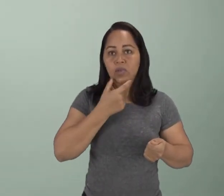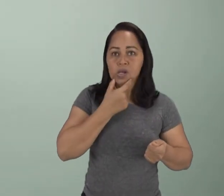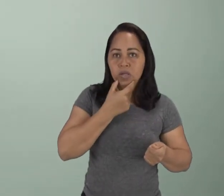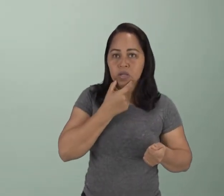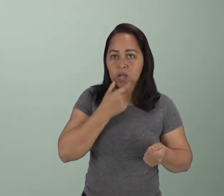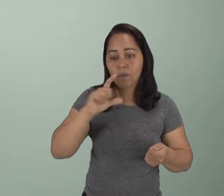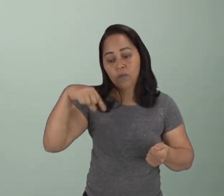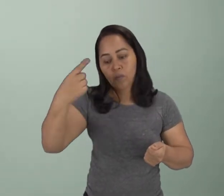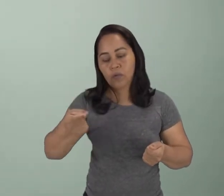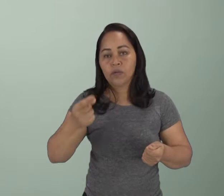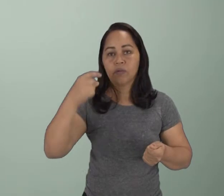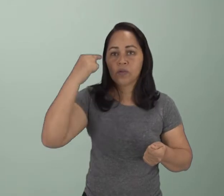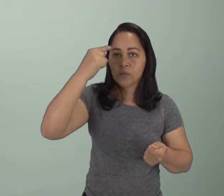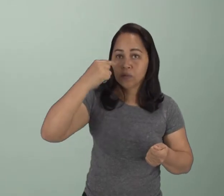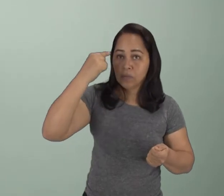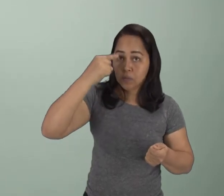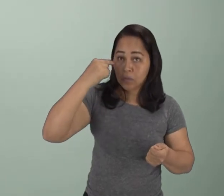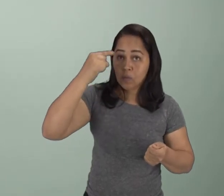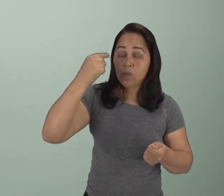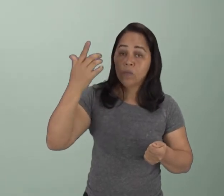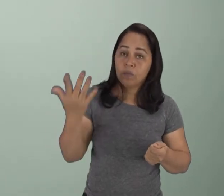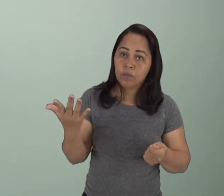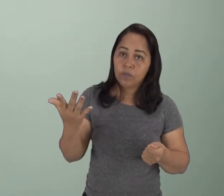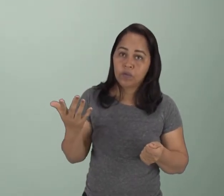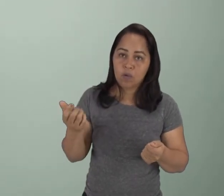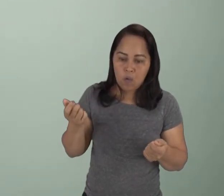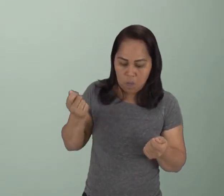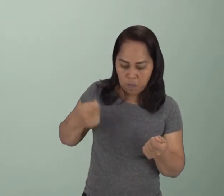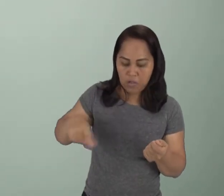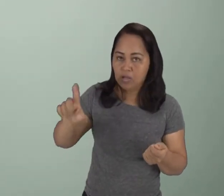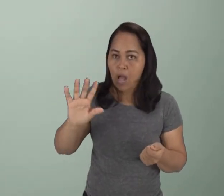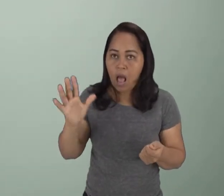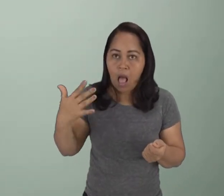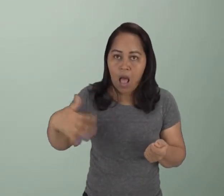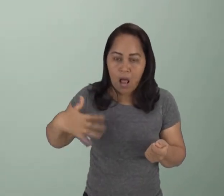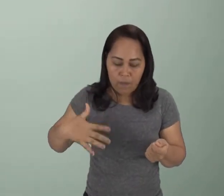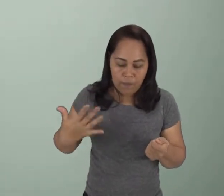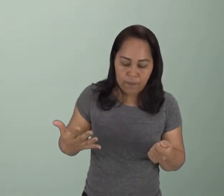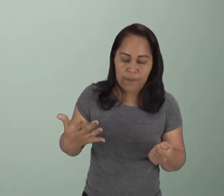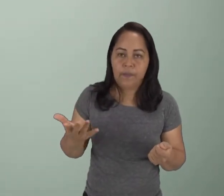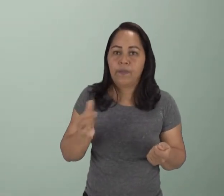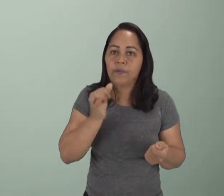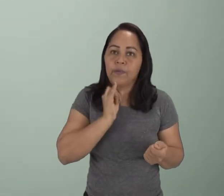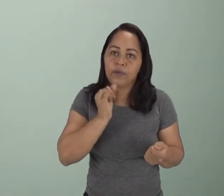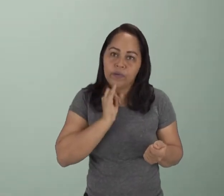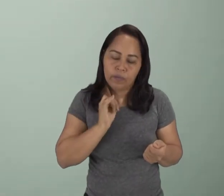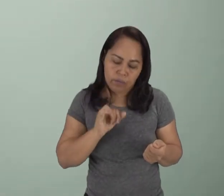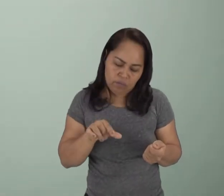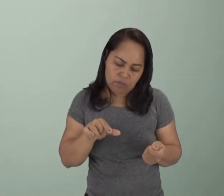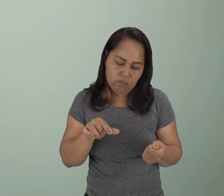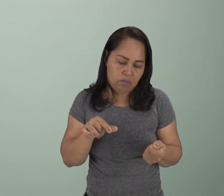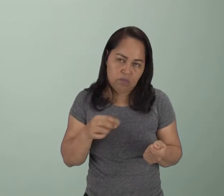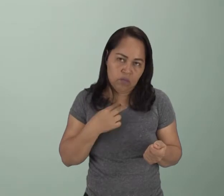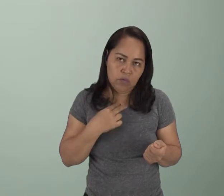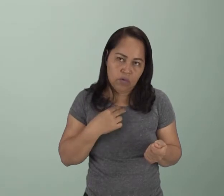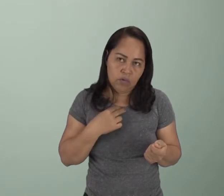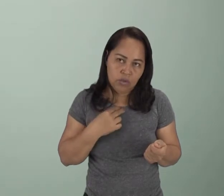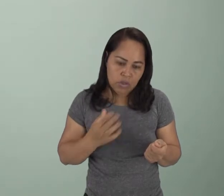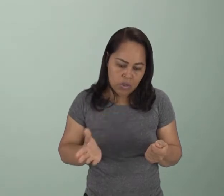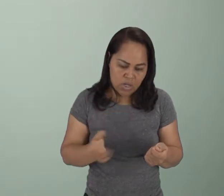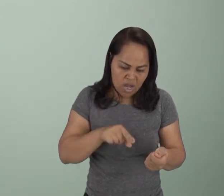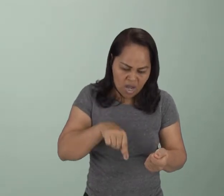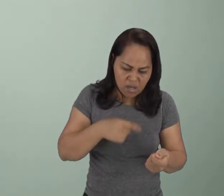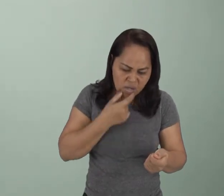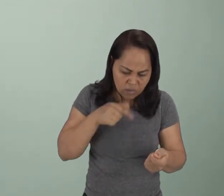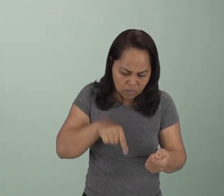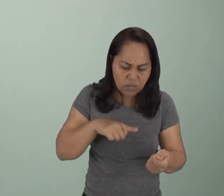prova de espanhol. Você não precisa resolver a prova de inglês se você elegeu como língua estrangeira espanhol. Deixa em branco e responde